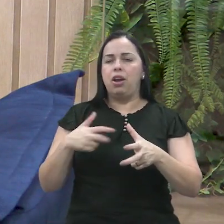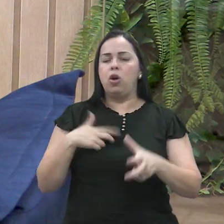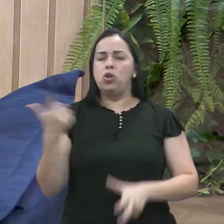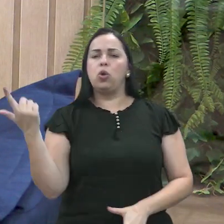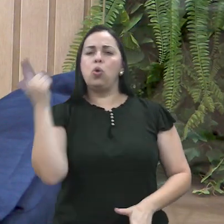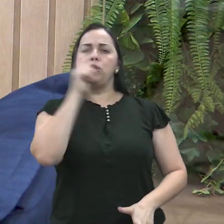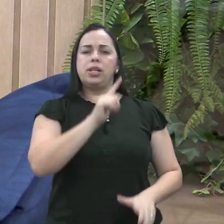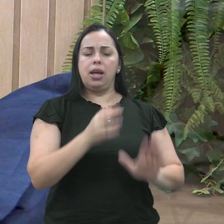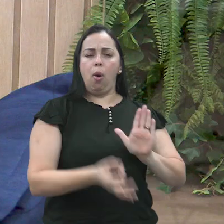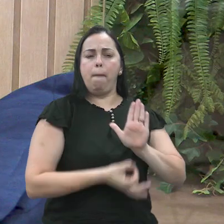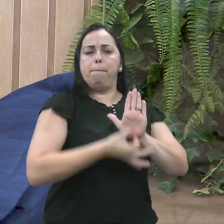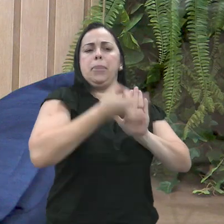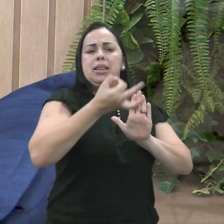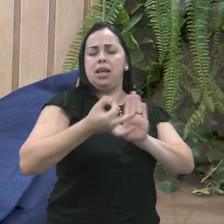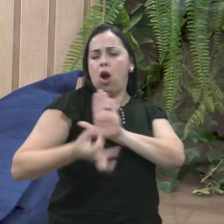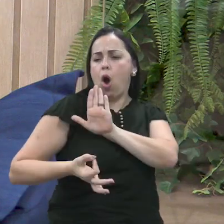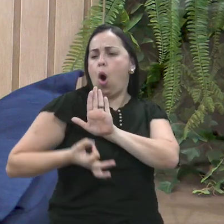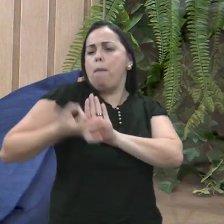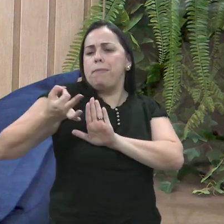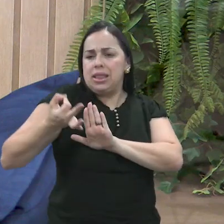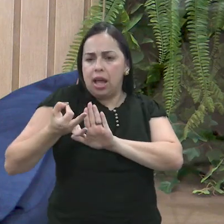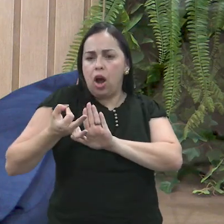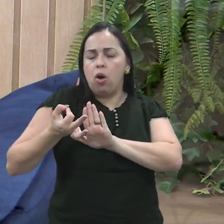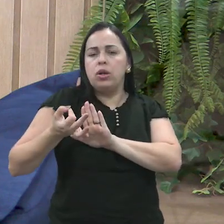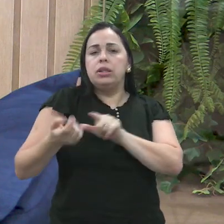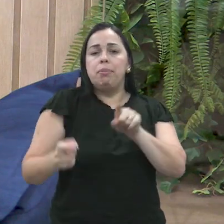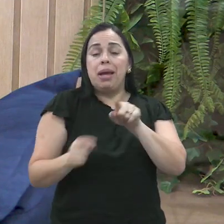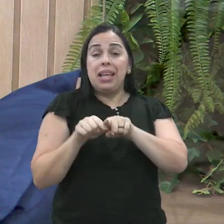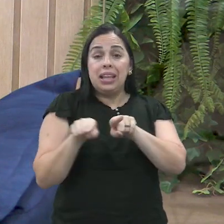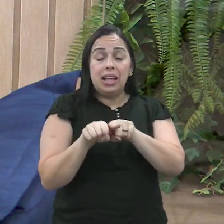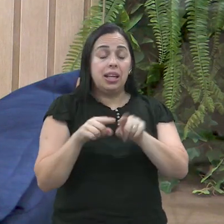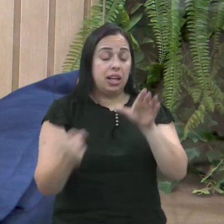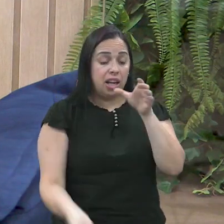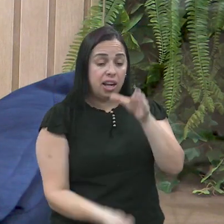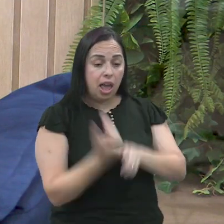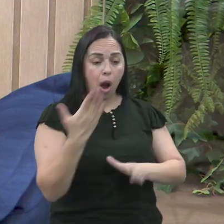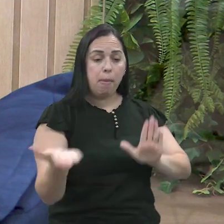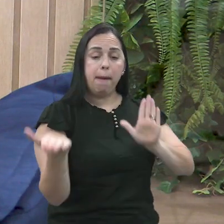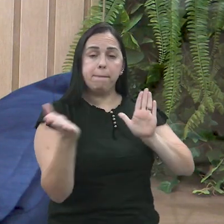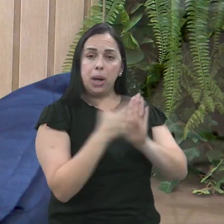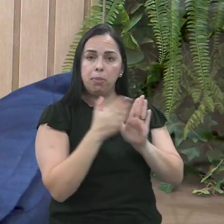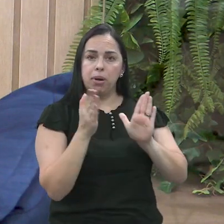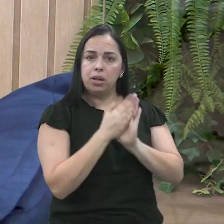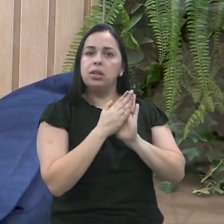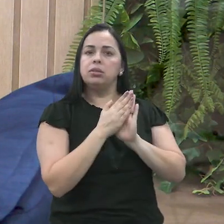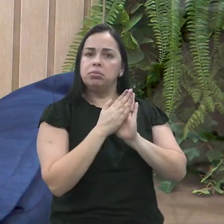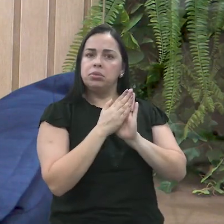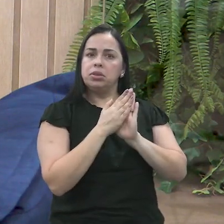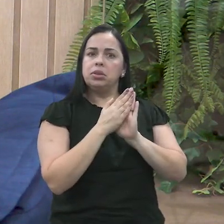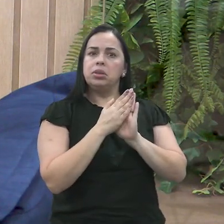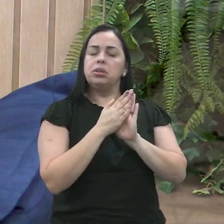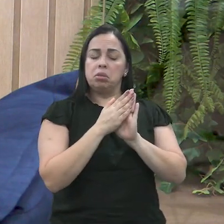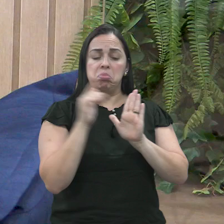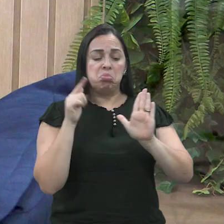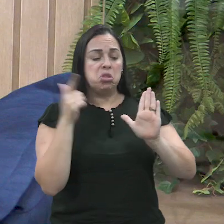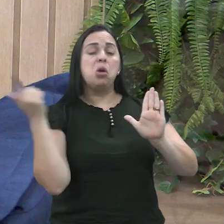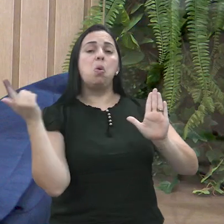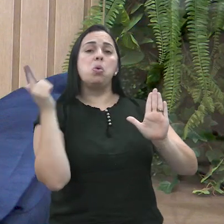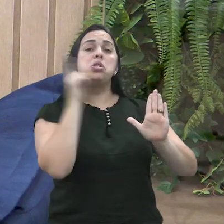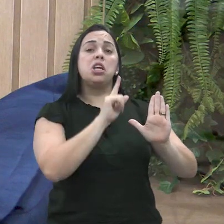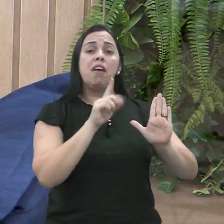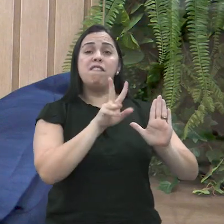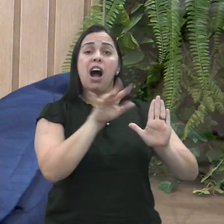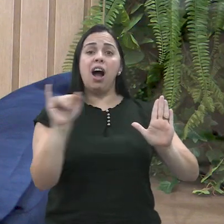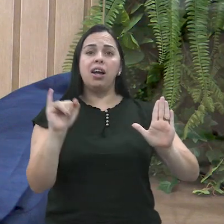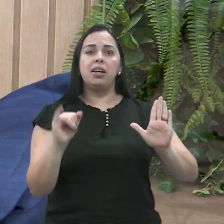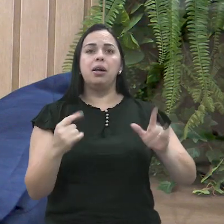a argumentação, a forma de colocar uma proposição tem muito a ver com a